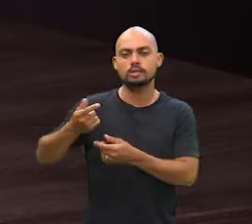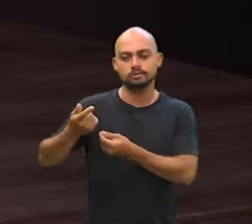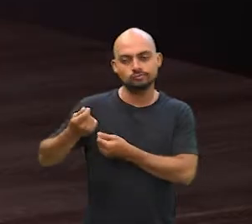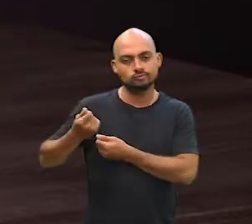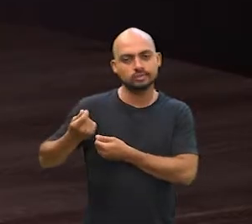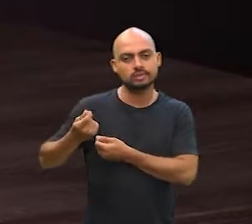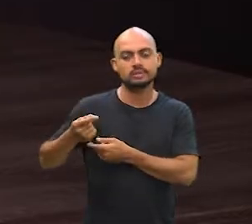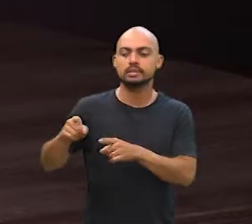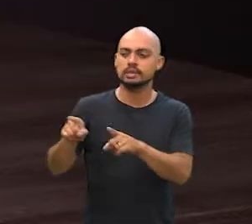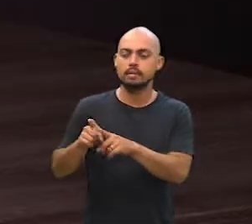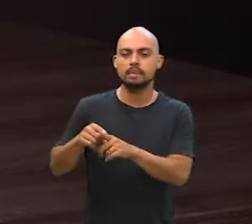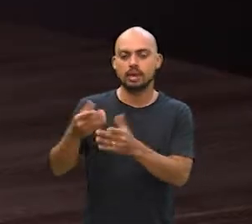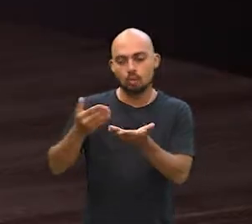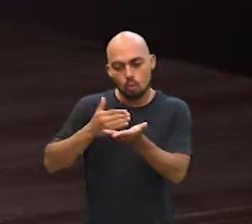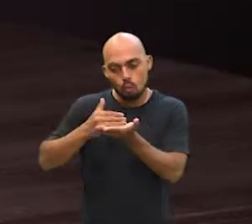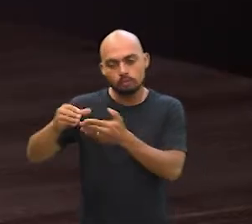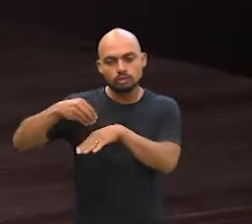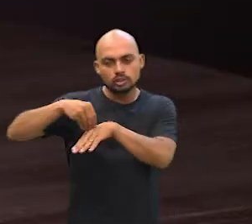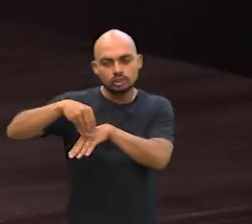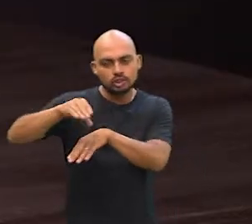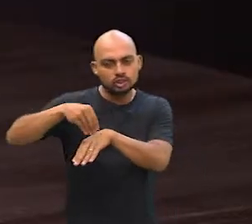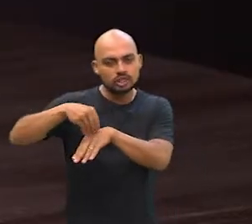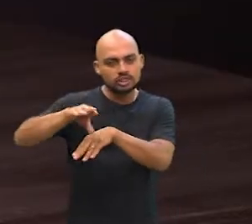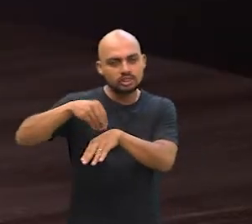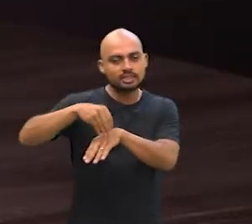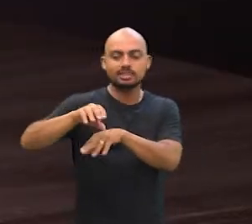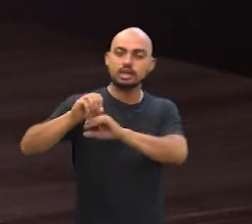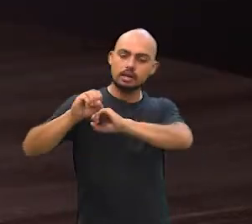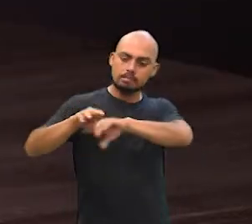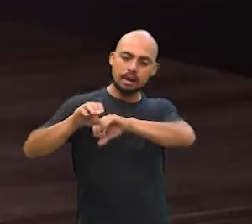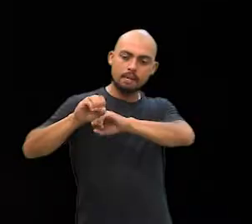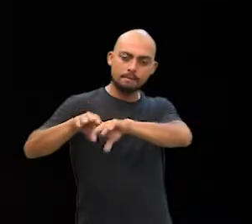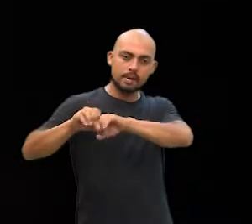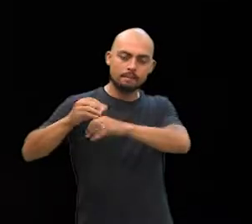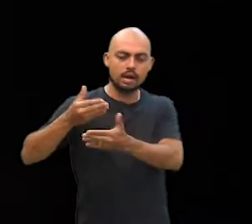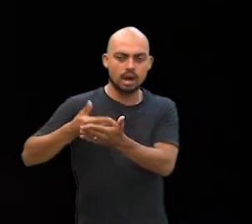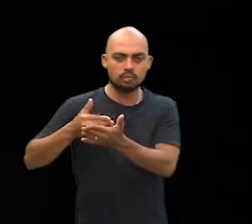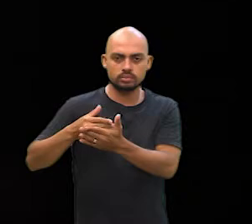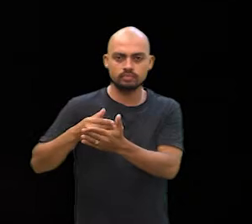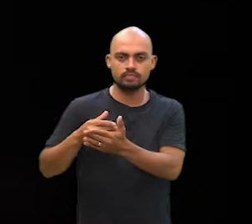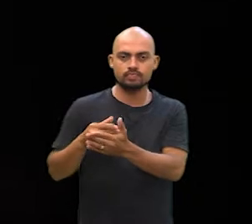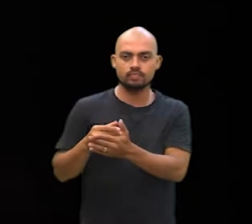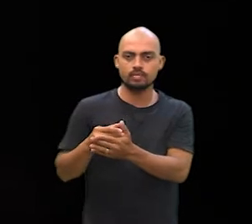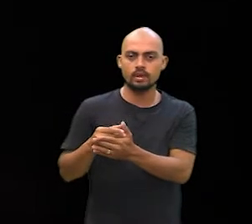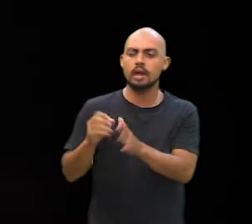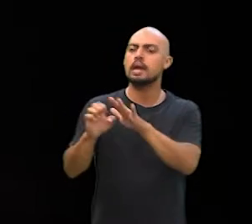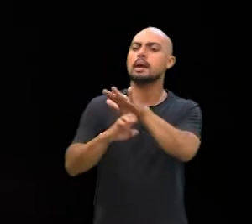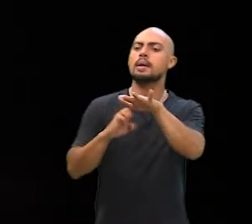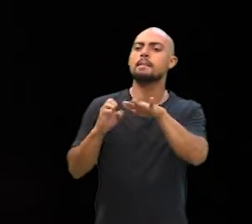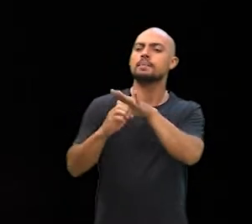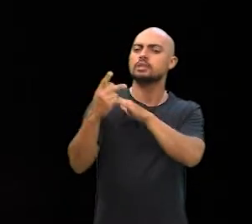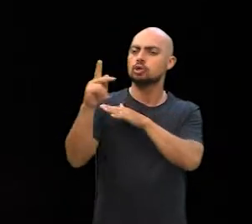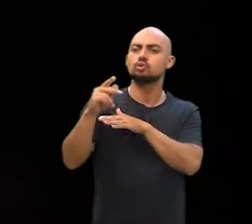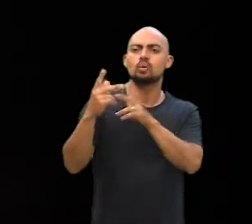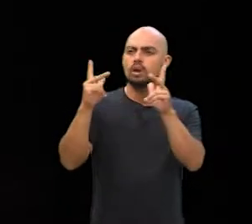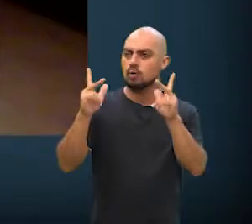a dar pequenas dicas, pequenas aulas. A sua empresa também usou essa metodologia ou